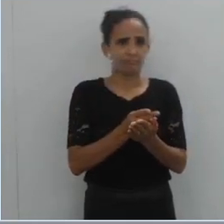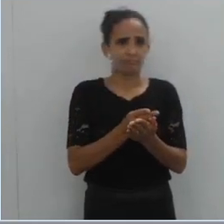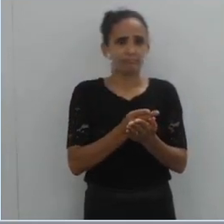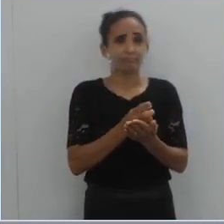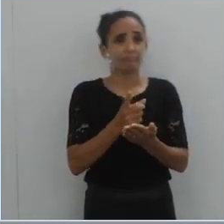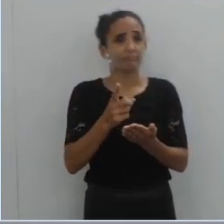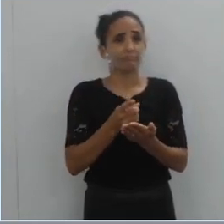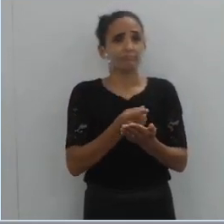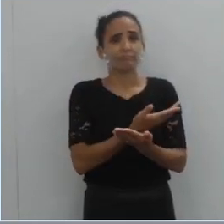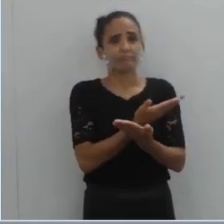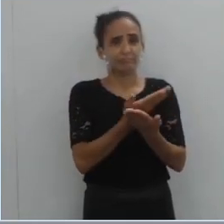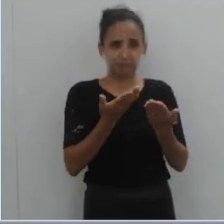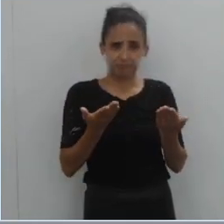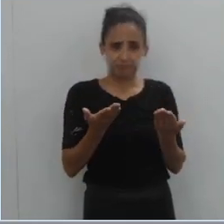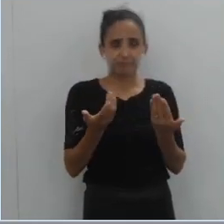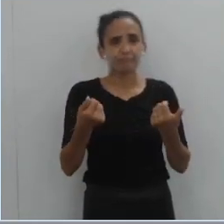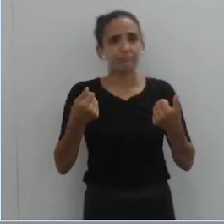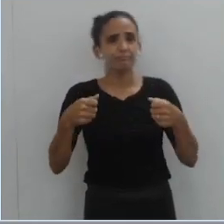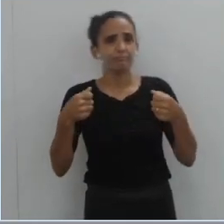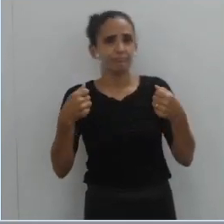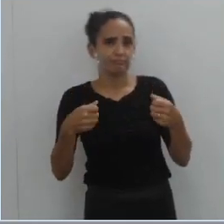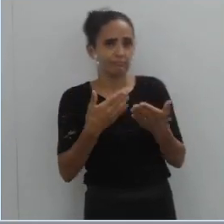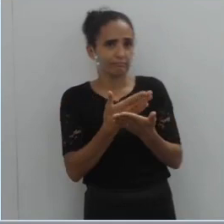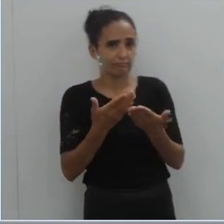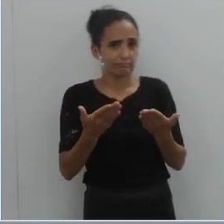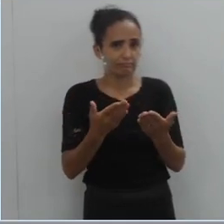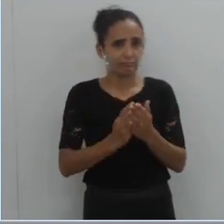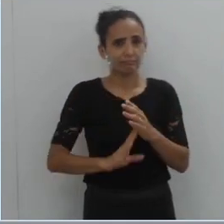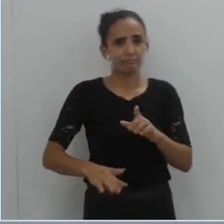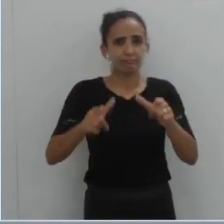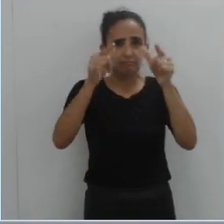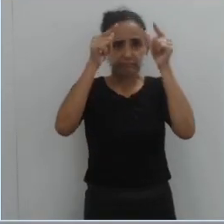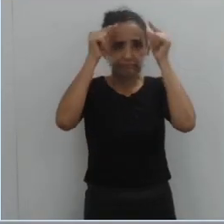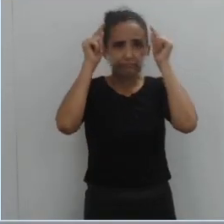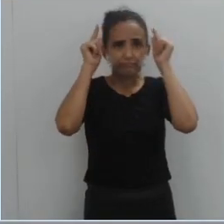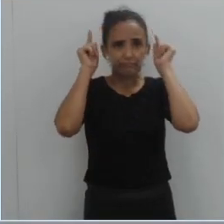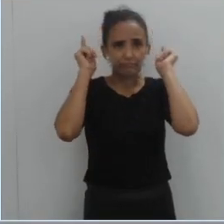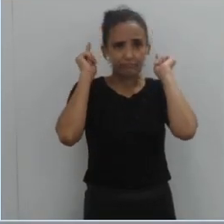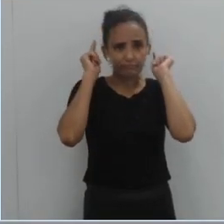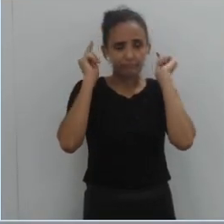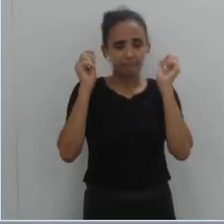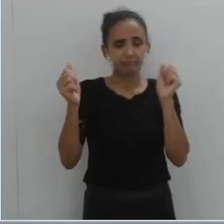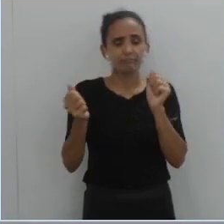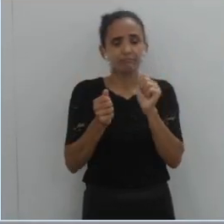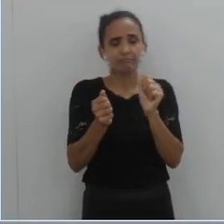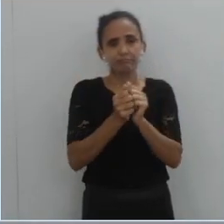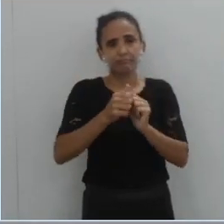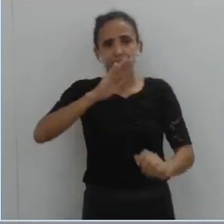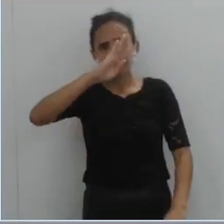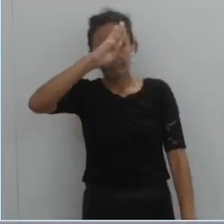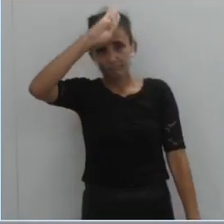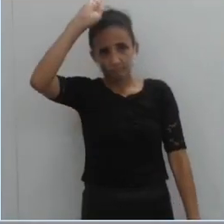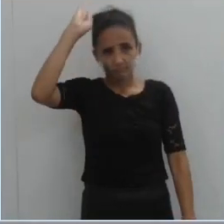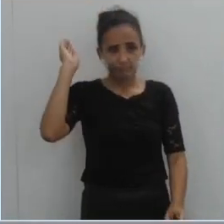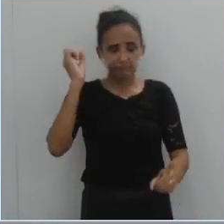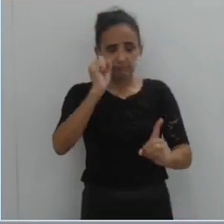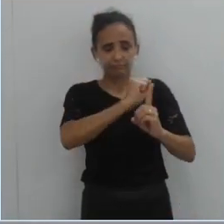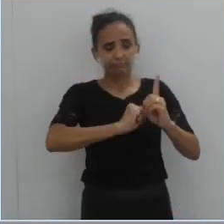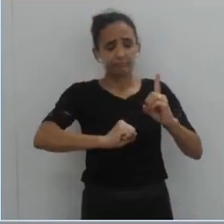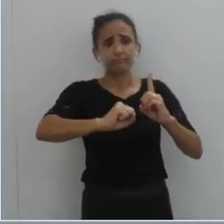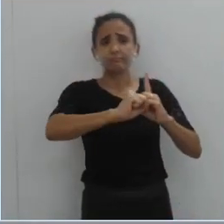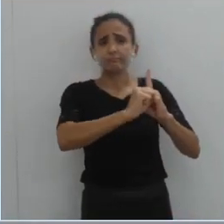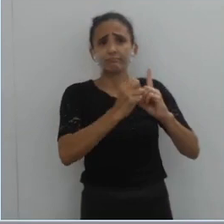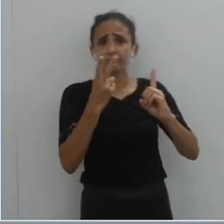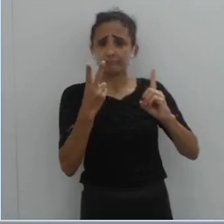gente precisa entender que Grécia e Roma são duas sociedades bastante parecidas,